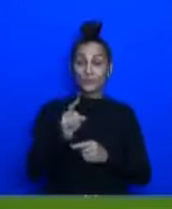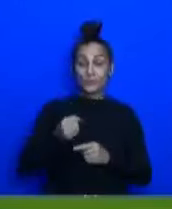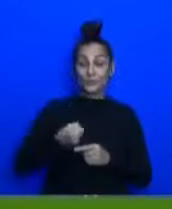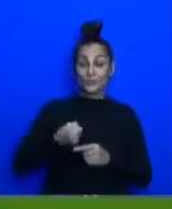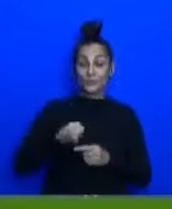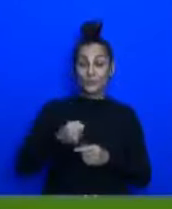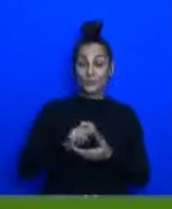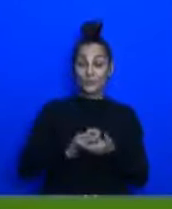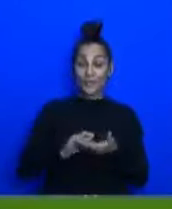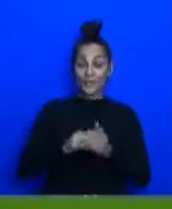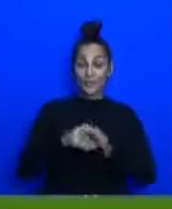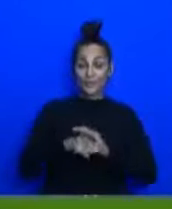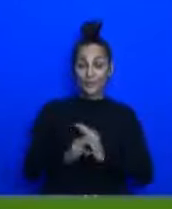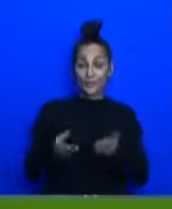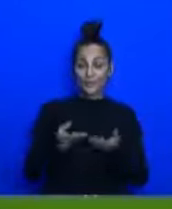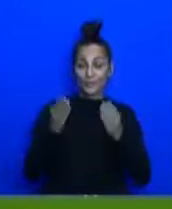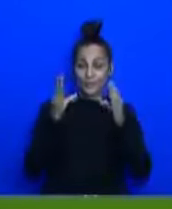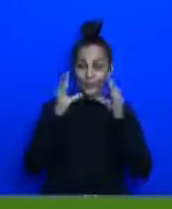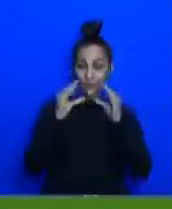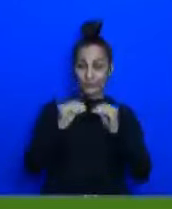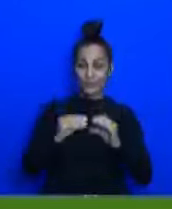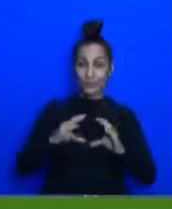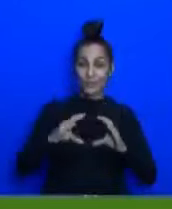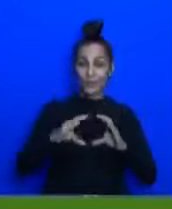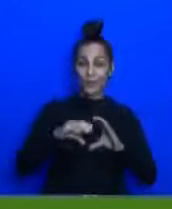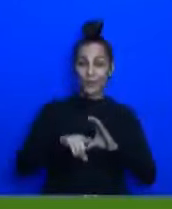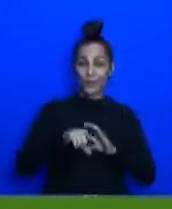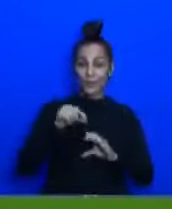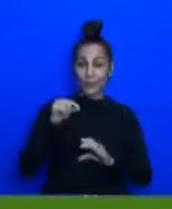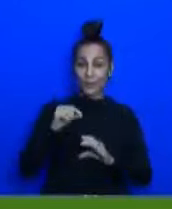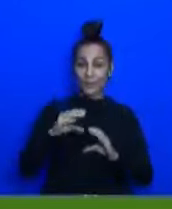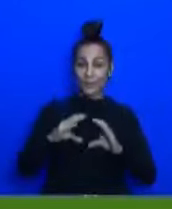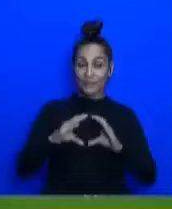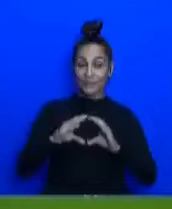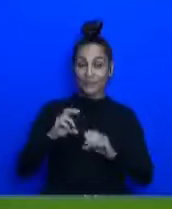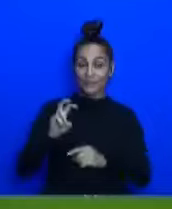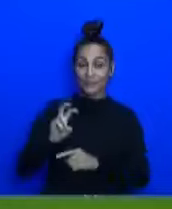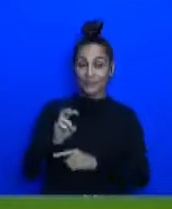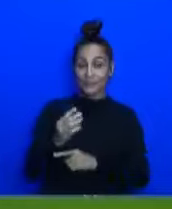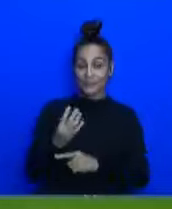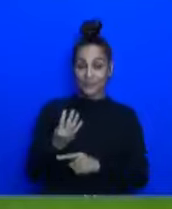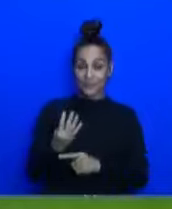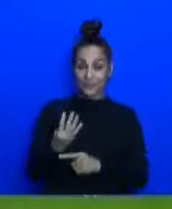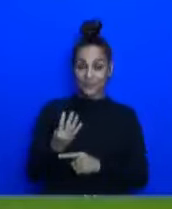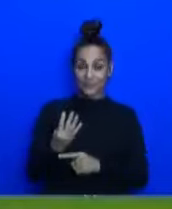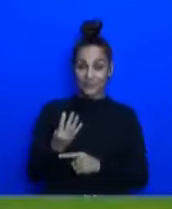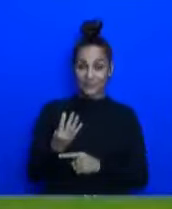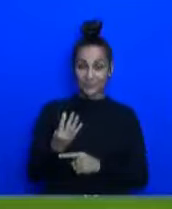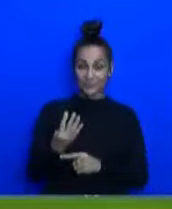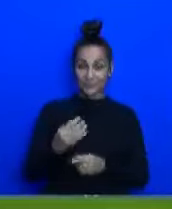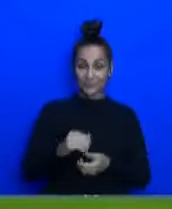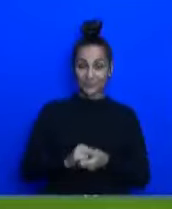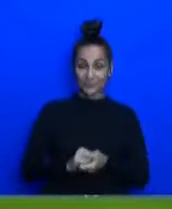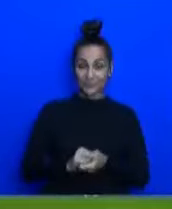última dezena da Lotomania desta noite. O globo sorteou a bola de número 54.